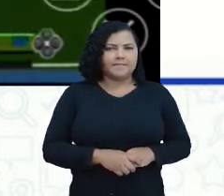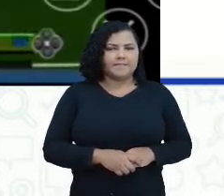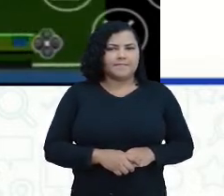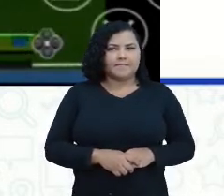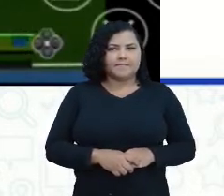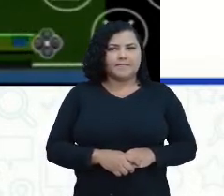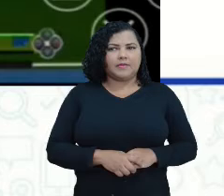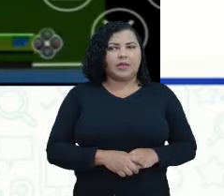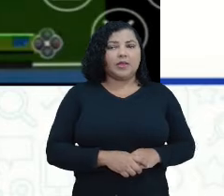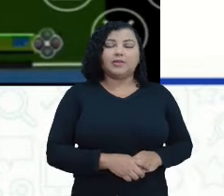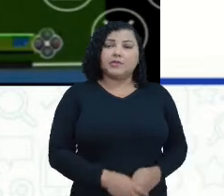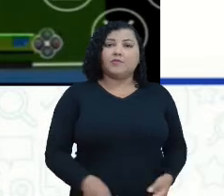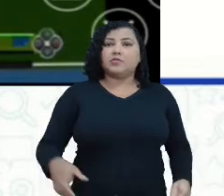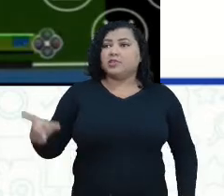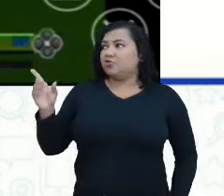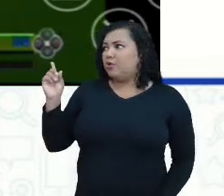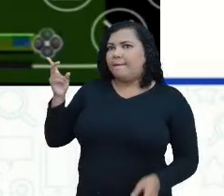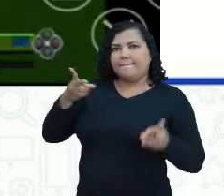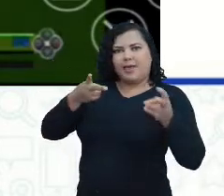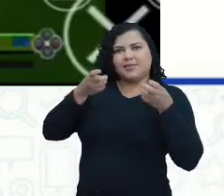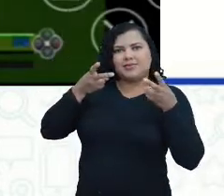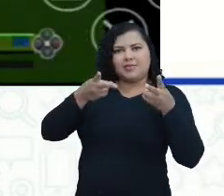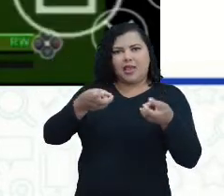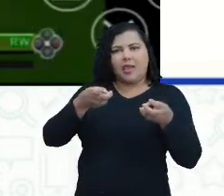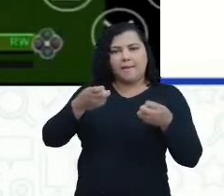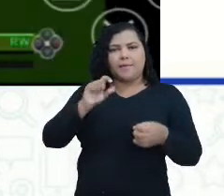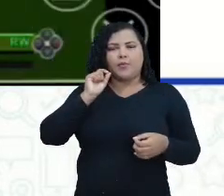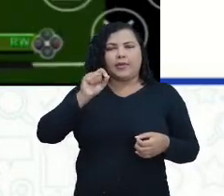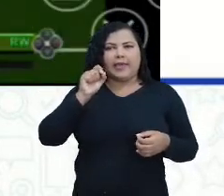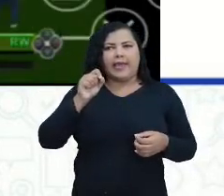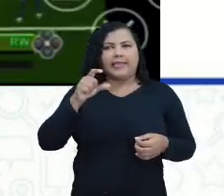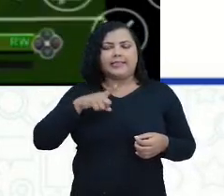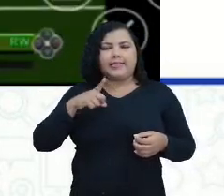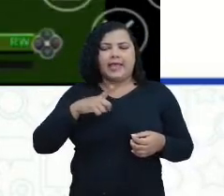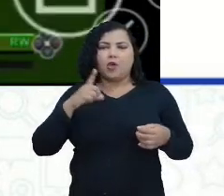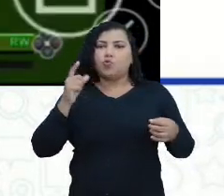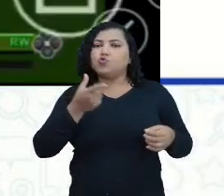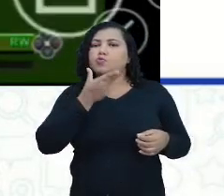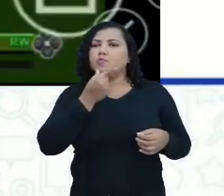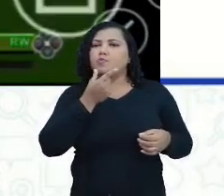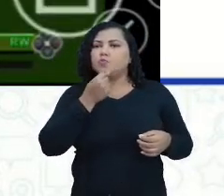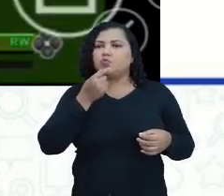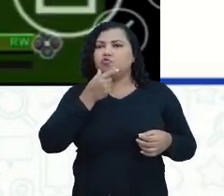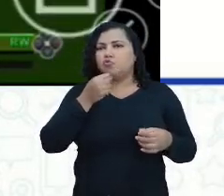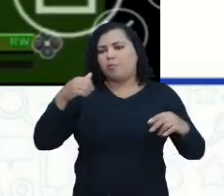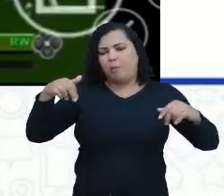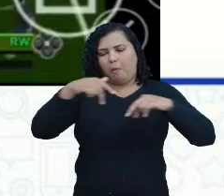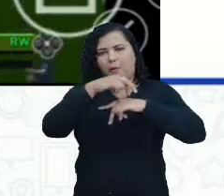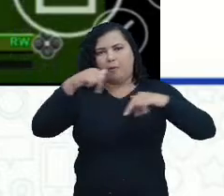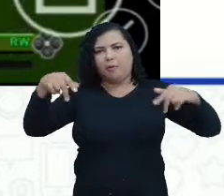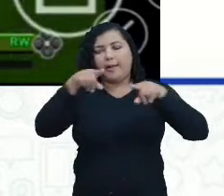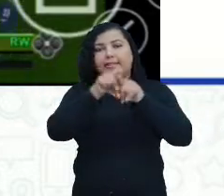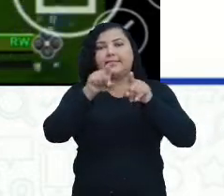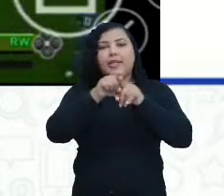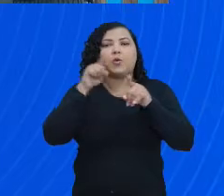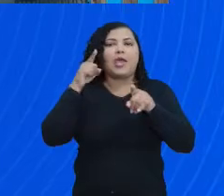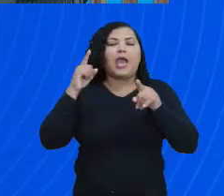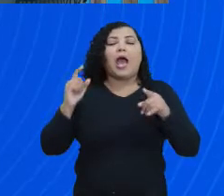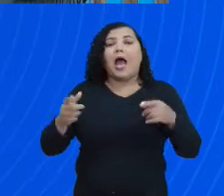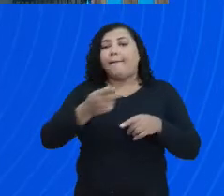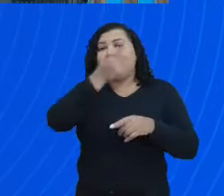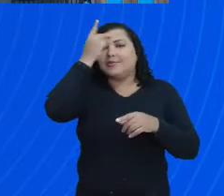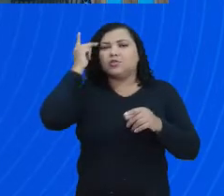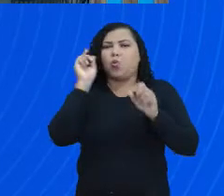Aí vocês estão vendo, né, que tem o barulho da torcida, tem o narrador, né? Eles